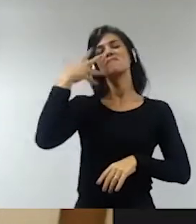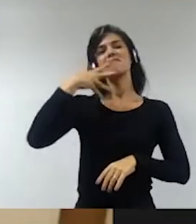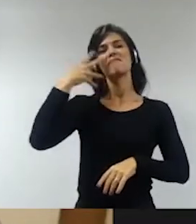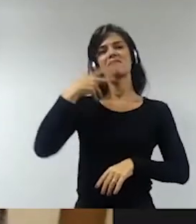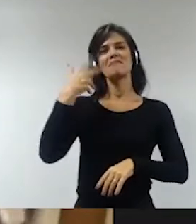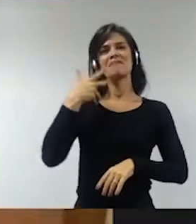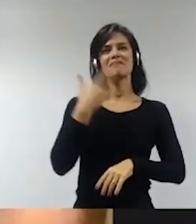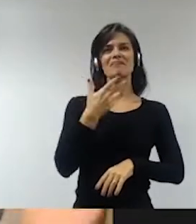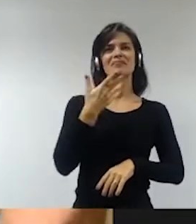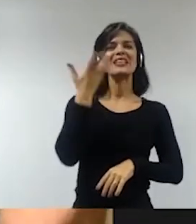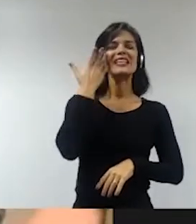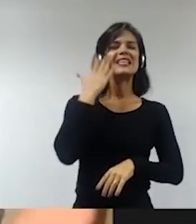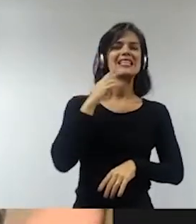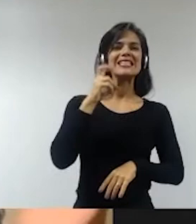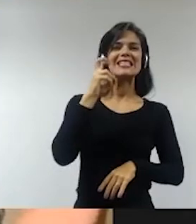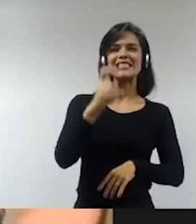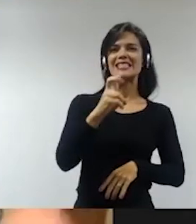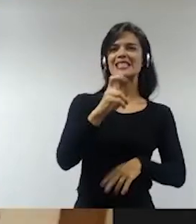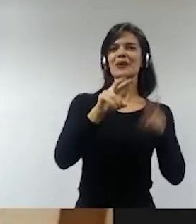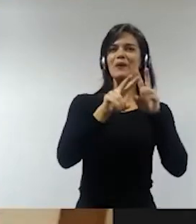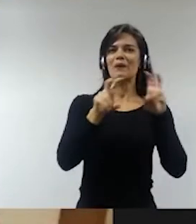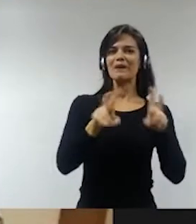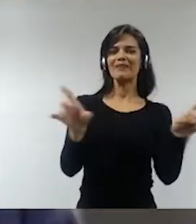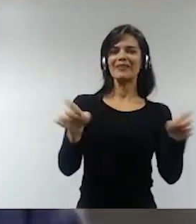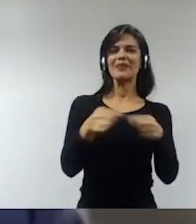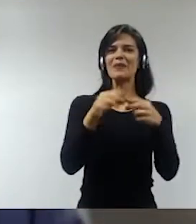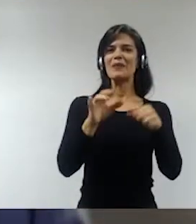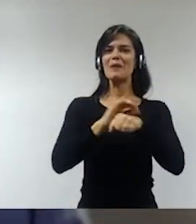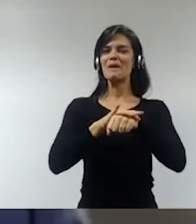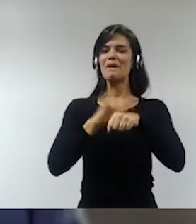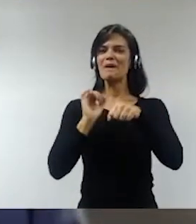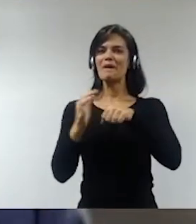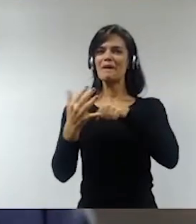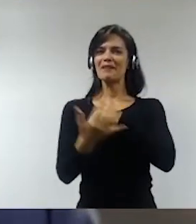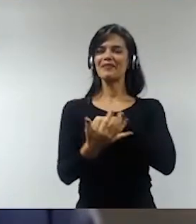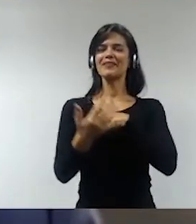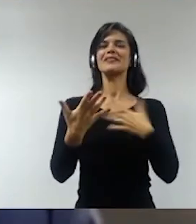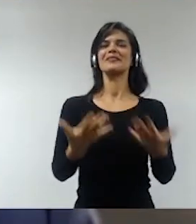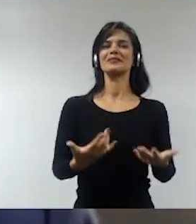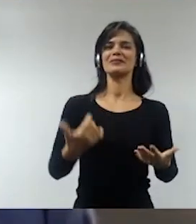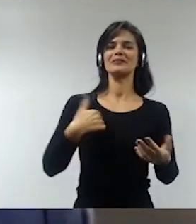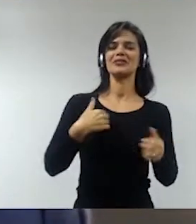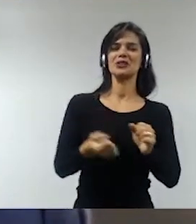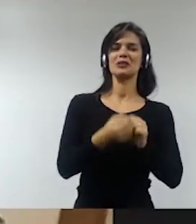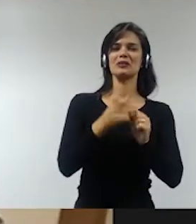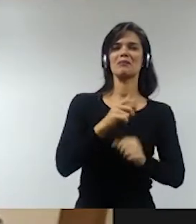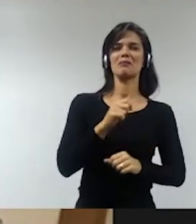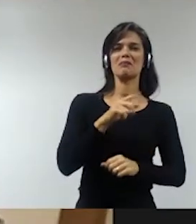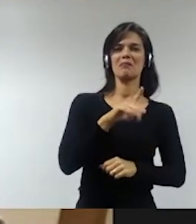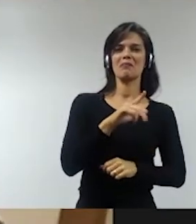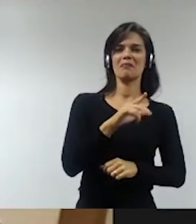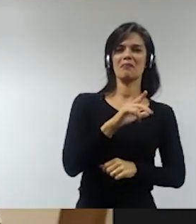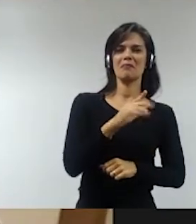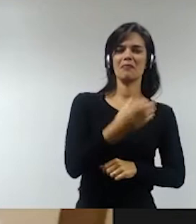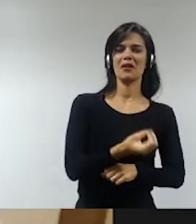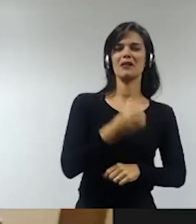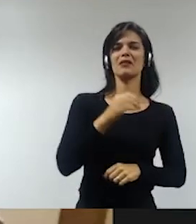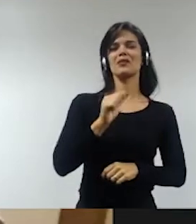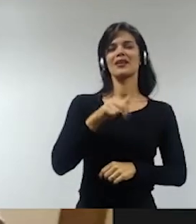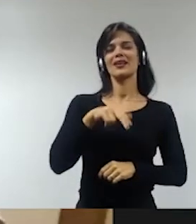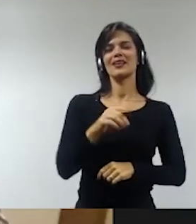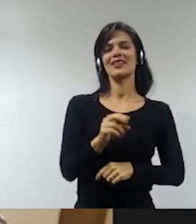dias sobre tantos temas relacionados ao Covid, e está aqui ao lado do Pablo, do professor Pablo, da doutora